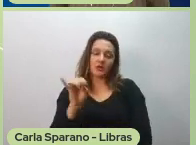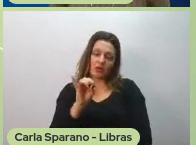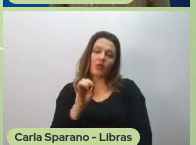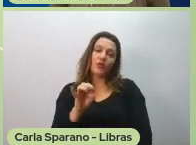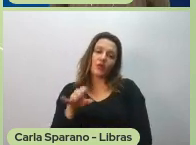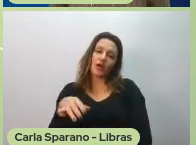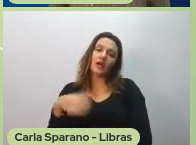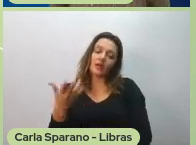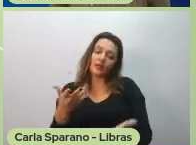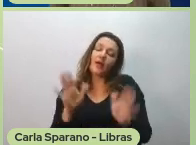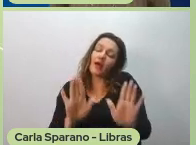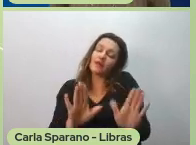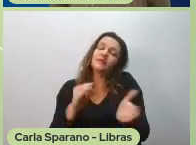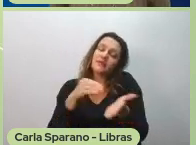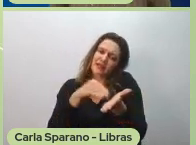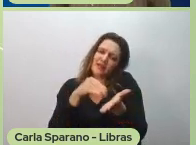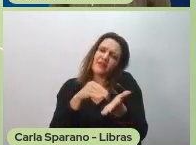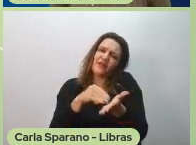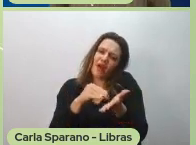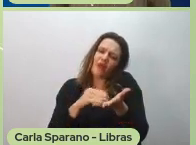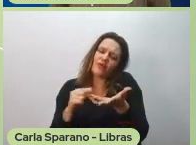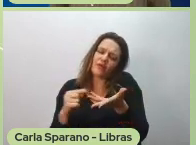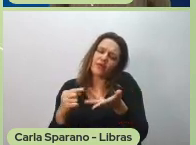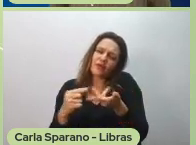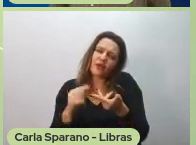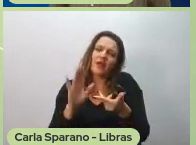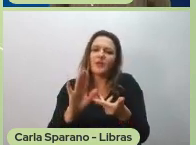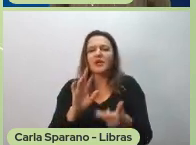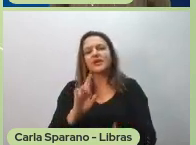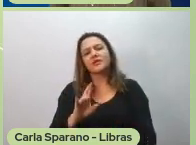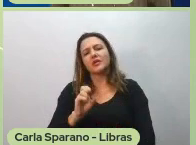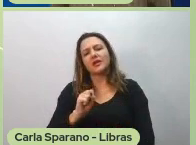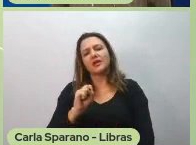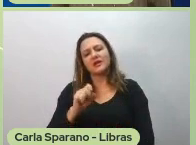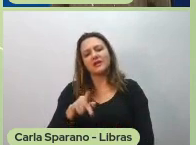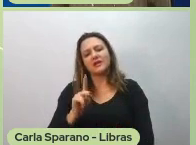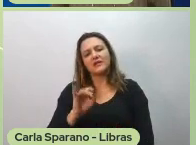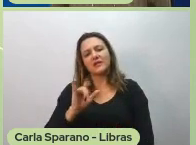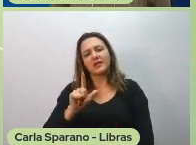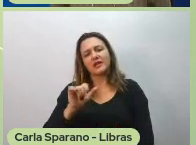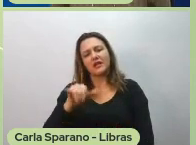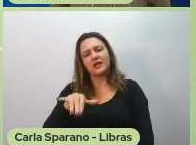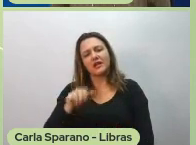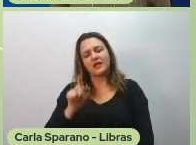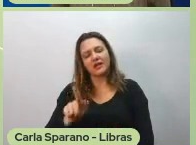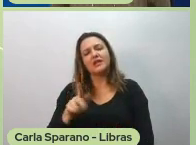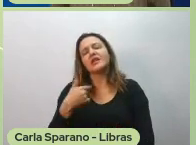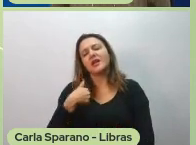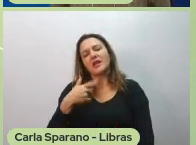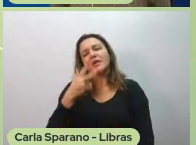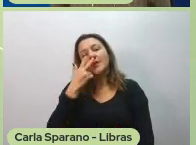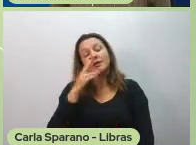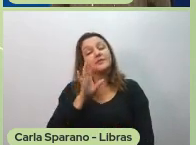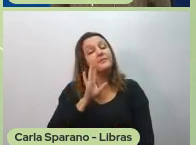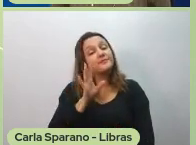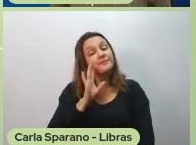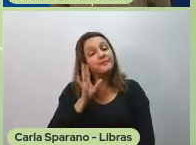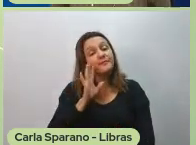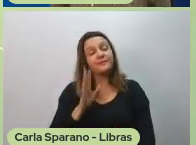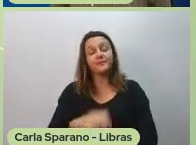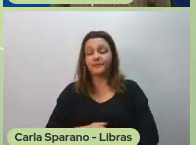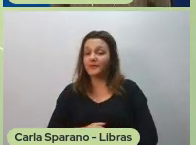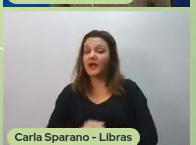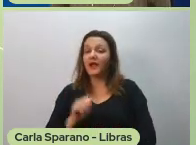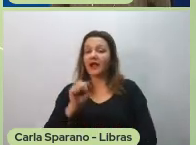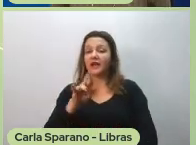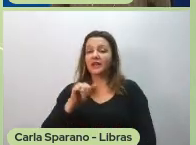tem esse gap. Agora, o que eu queria chamar a atenção é do reskilling, que eu achei uma iniciativa mó barata que a Ariane está fazendo e que mexe com